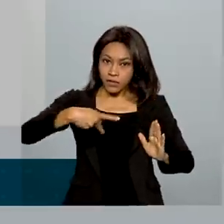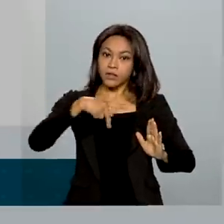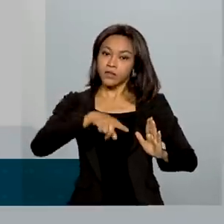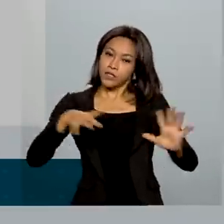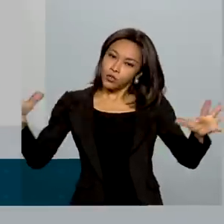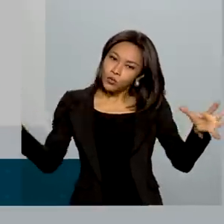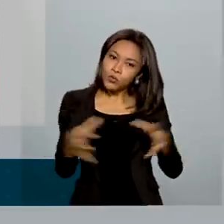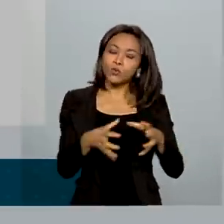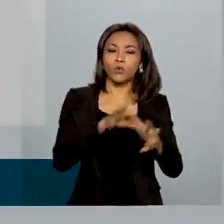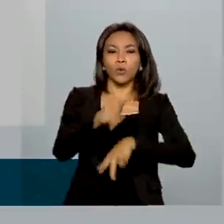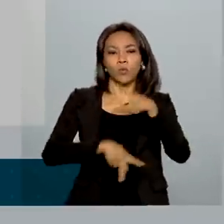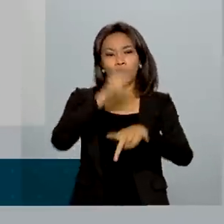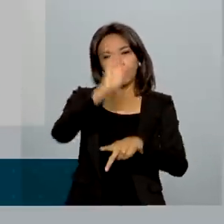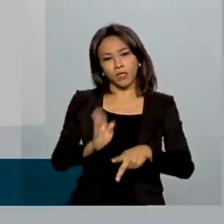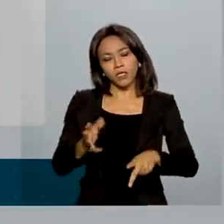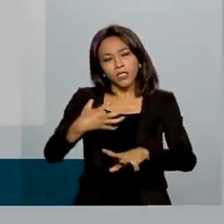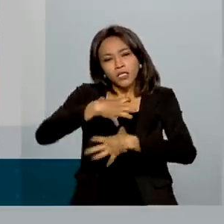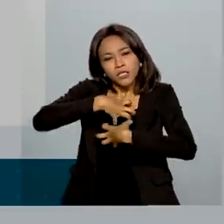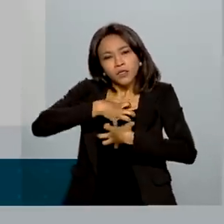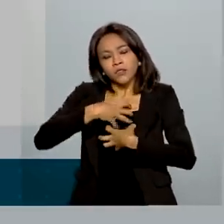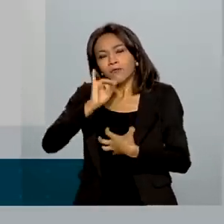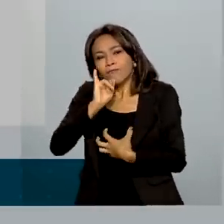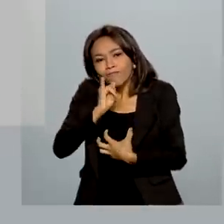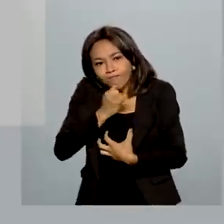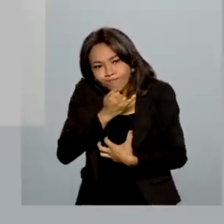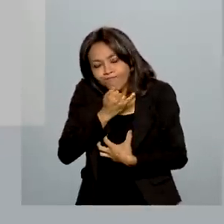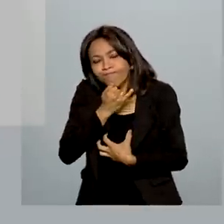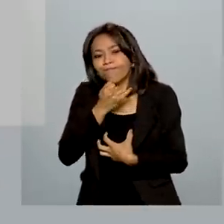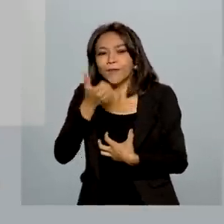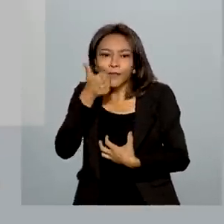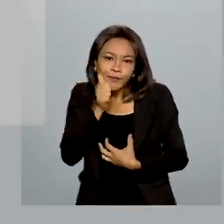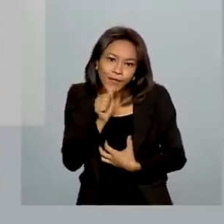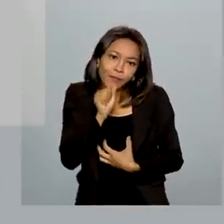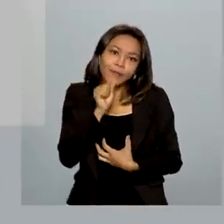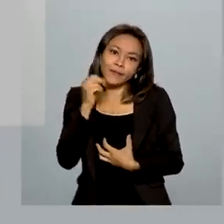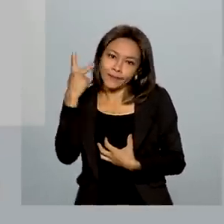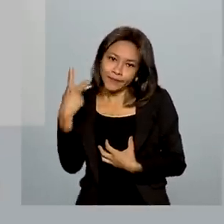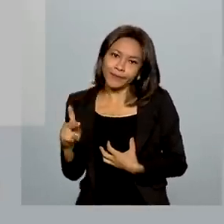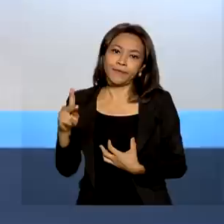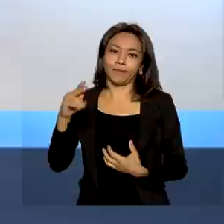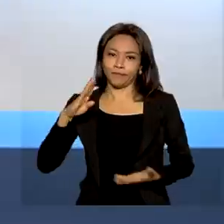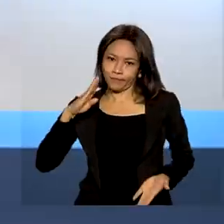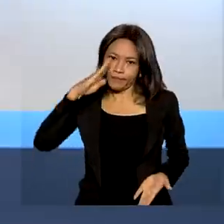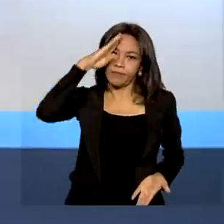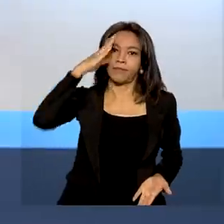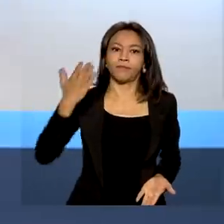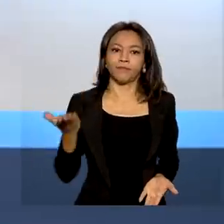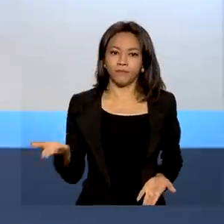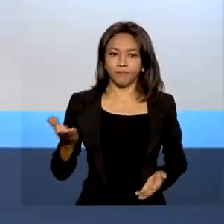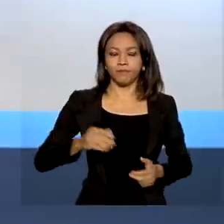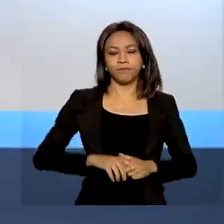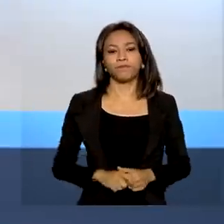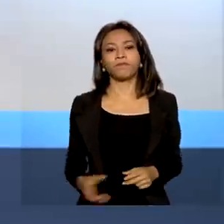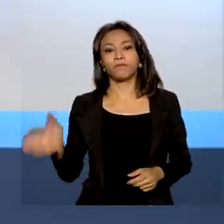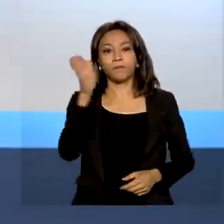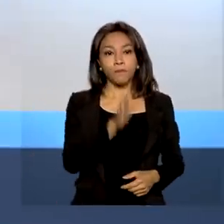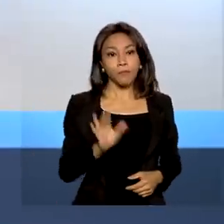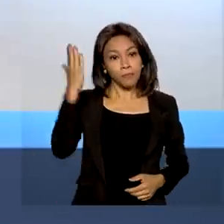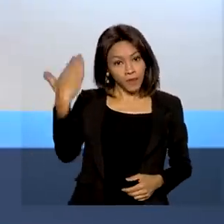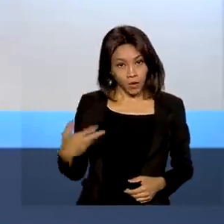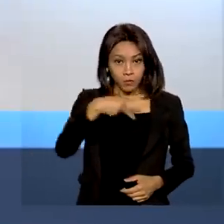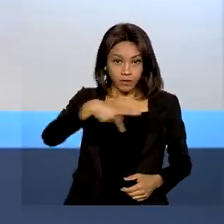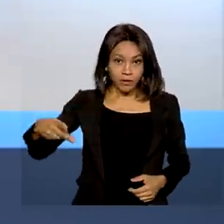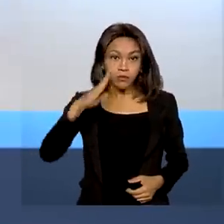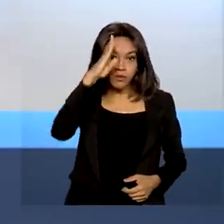e aos brasileiros em condolências pelo falecimento de Olinda bonturi bolsonaro e o presidente bolsonaro